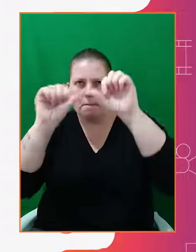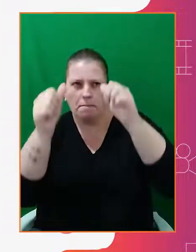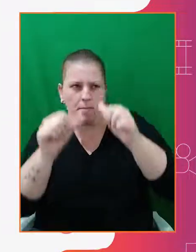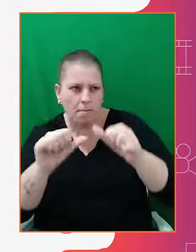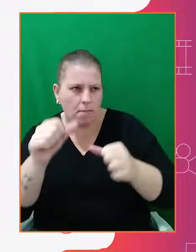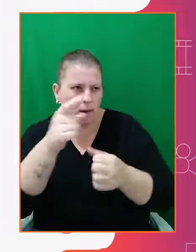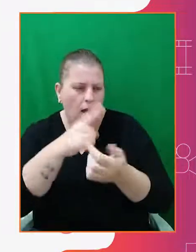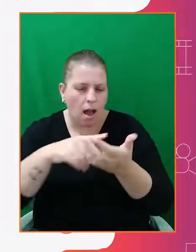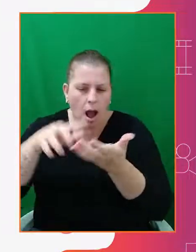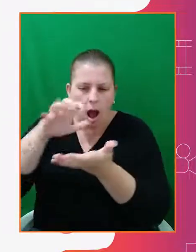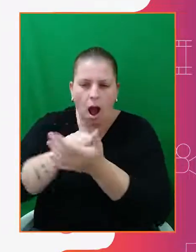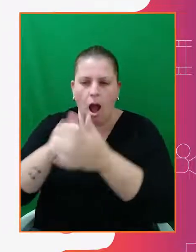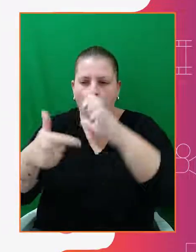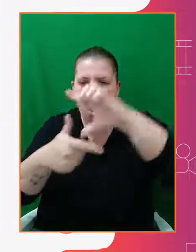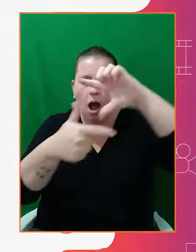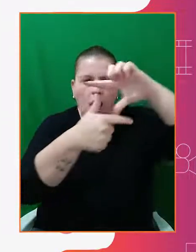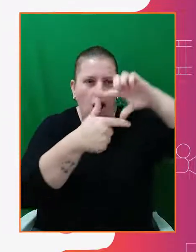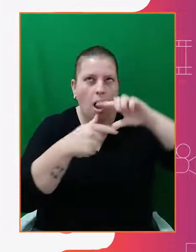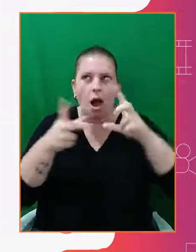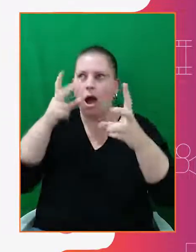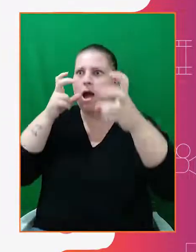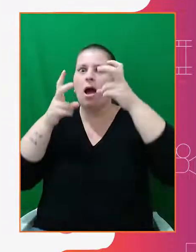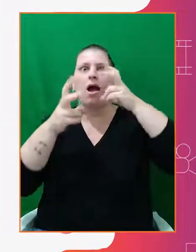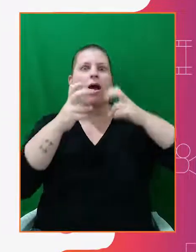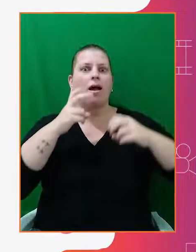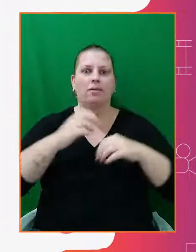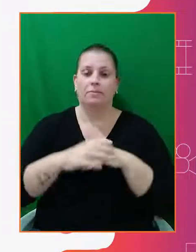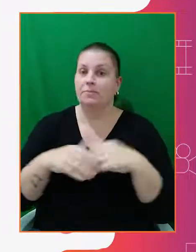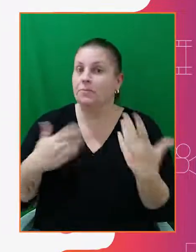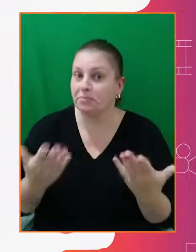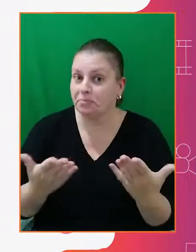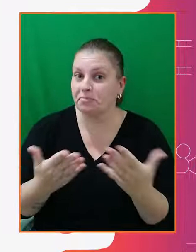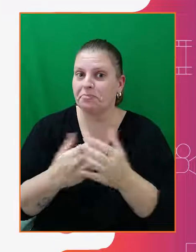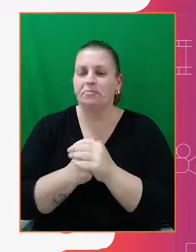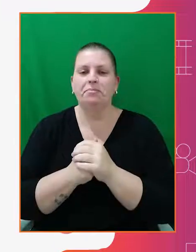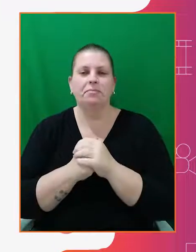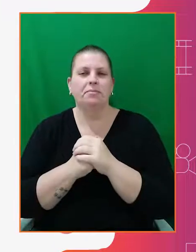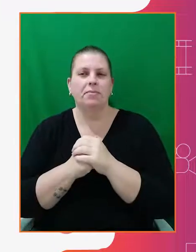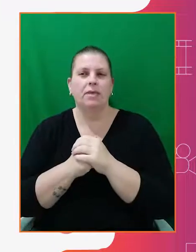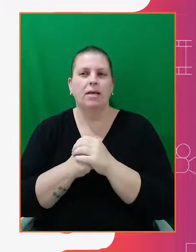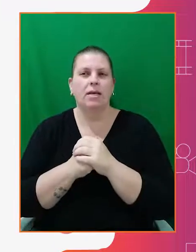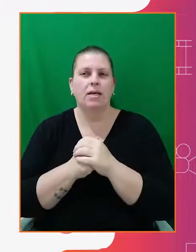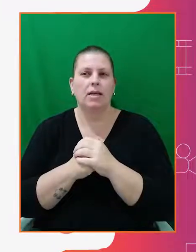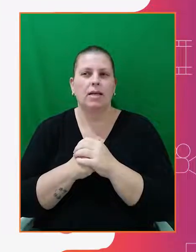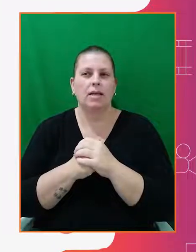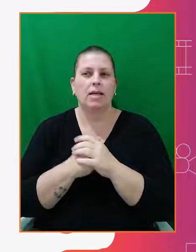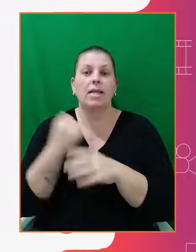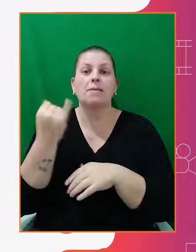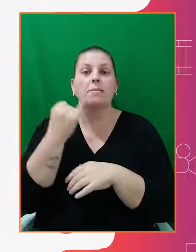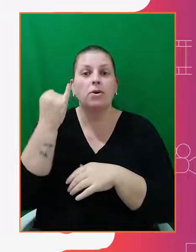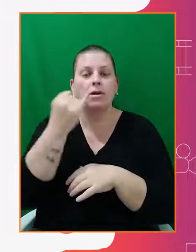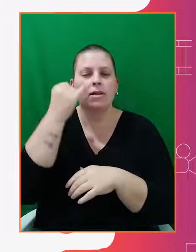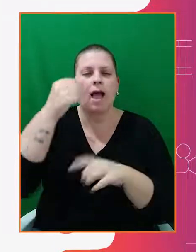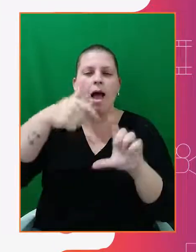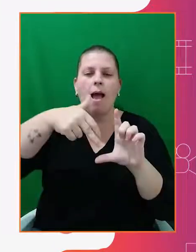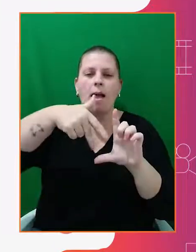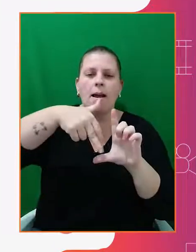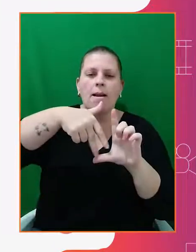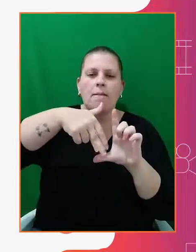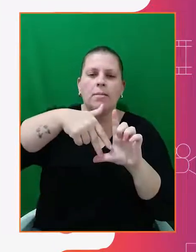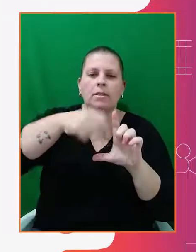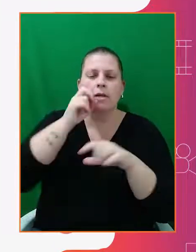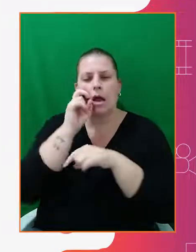forma a essas imagens. Então, vou deixar uma missão. Talvez seja importante pegar uma animação já